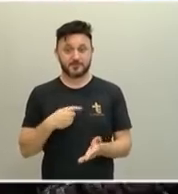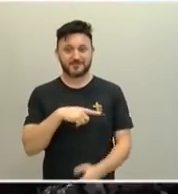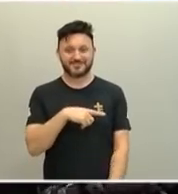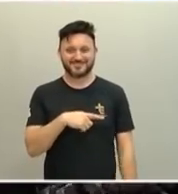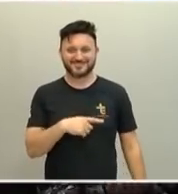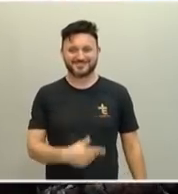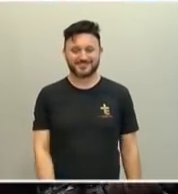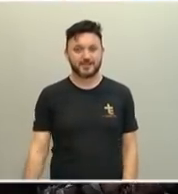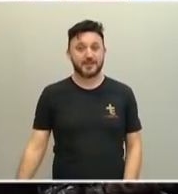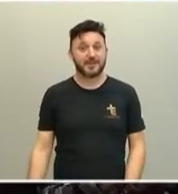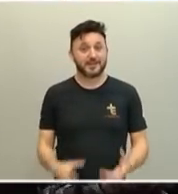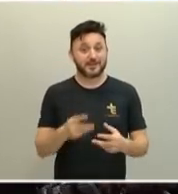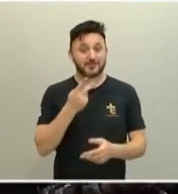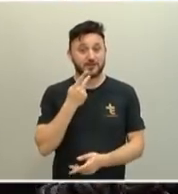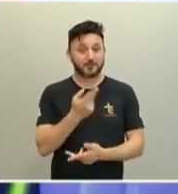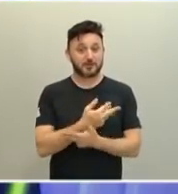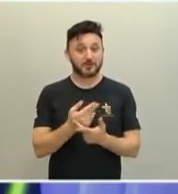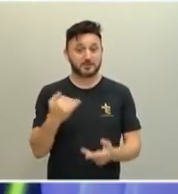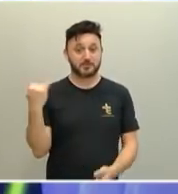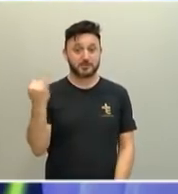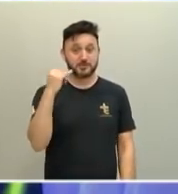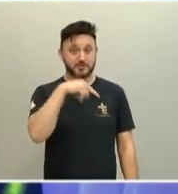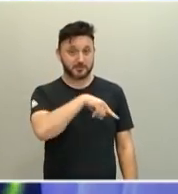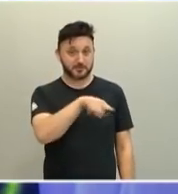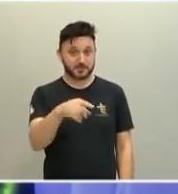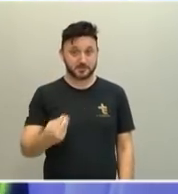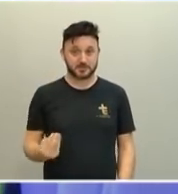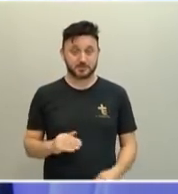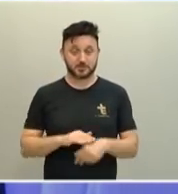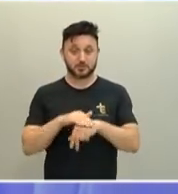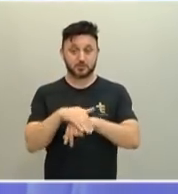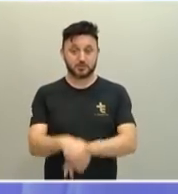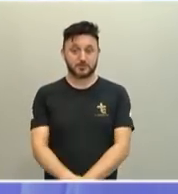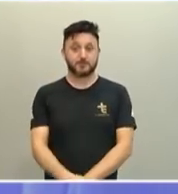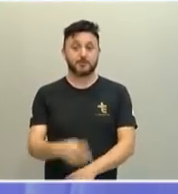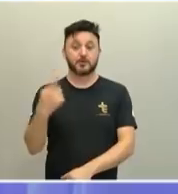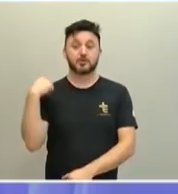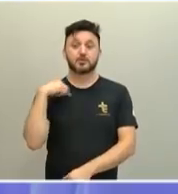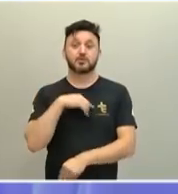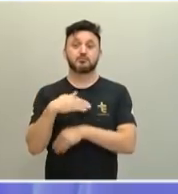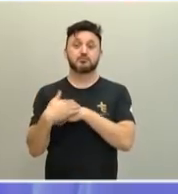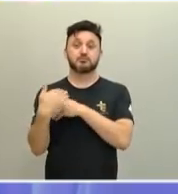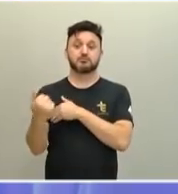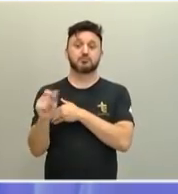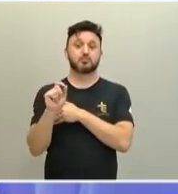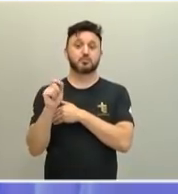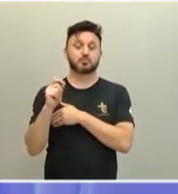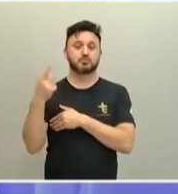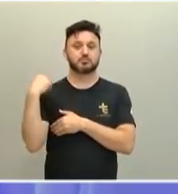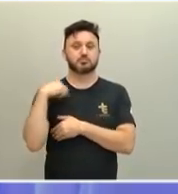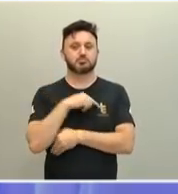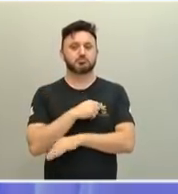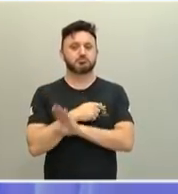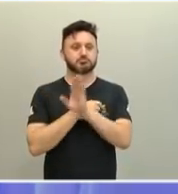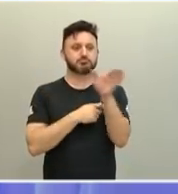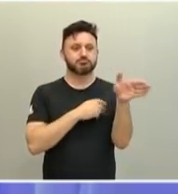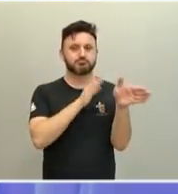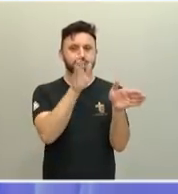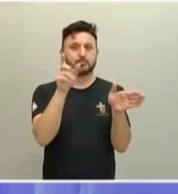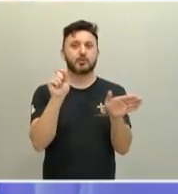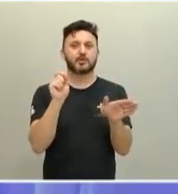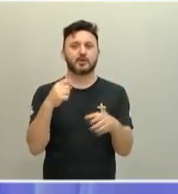Olha, eu quero dizer algo muito importante para você nesta noite. Nós somos chamados a sairmos agora do desespero,